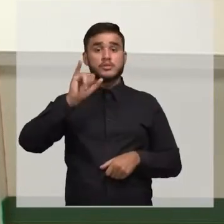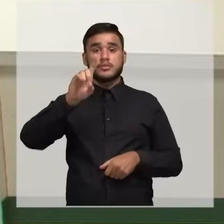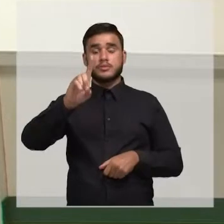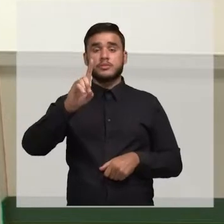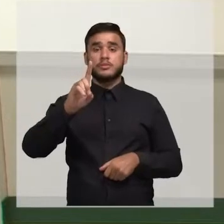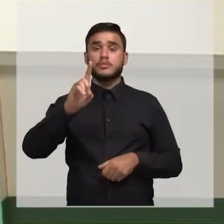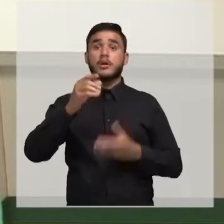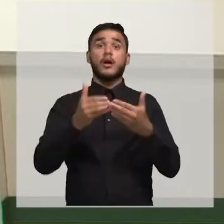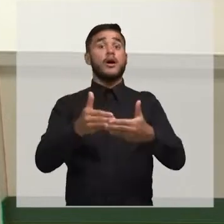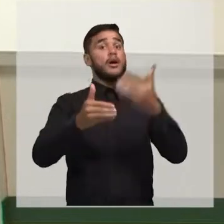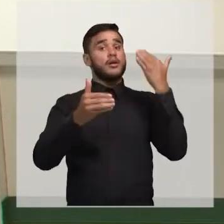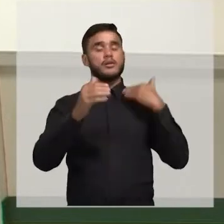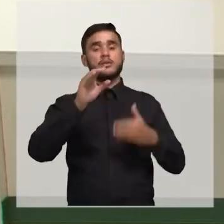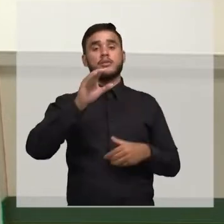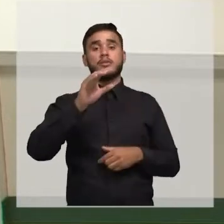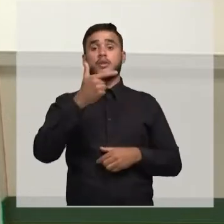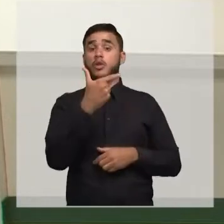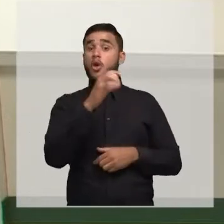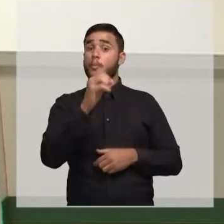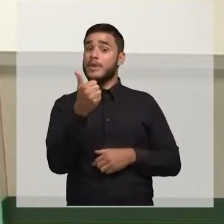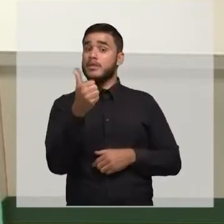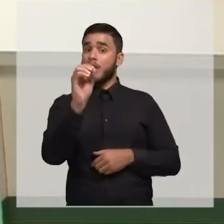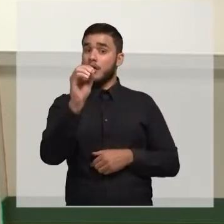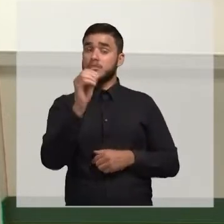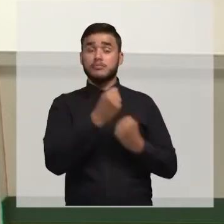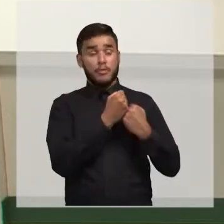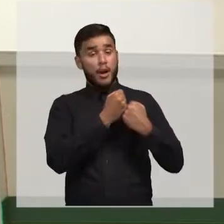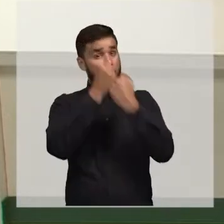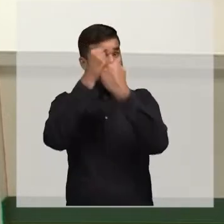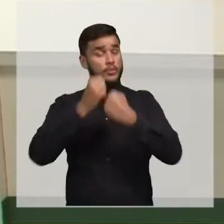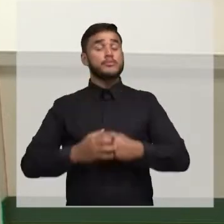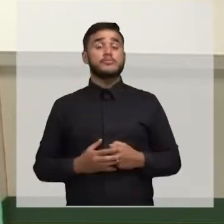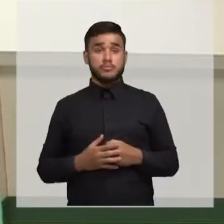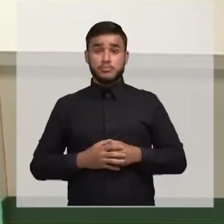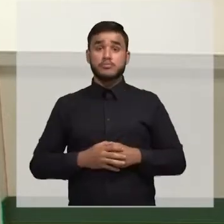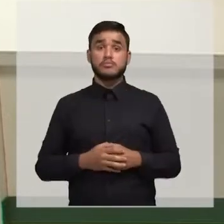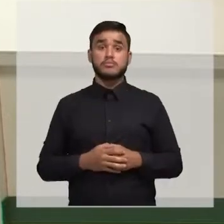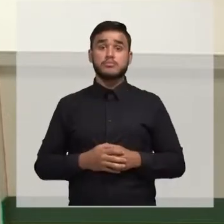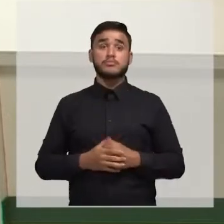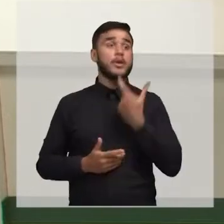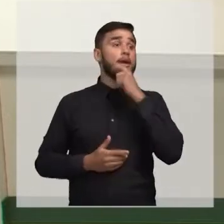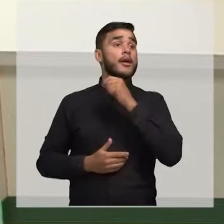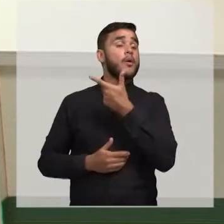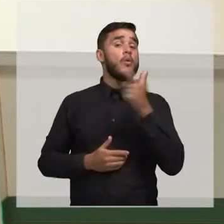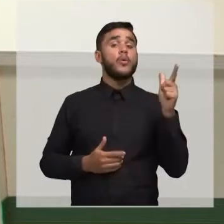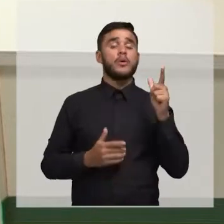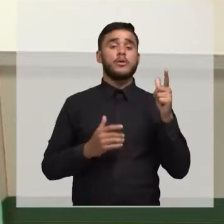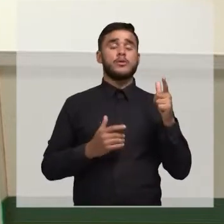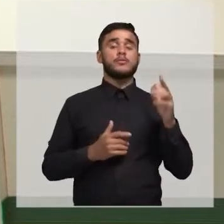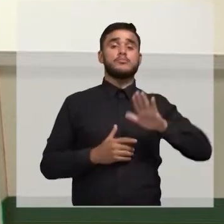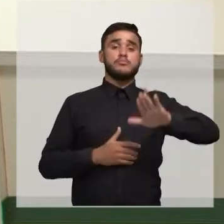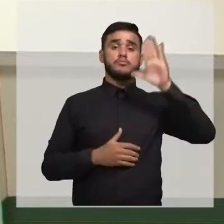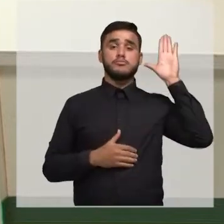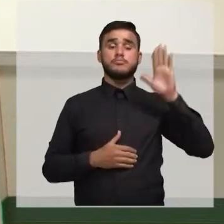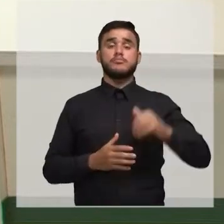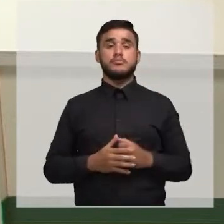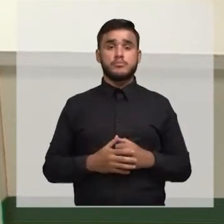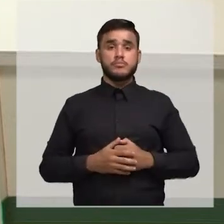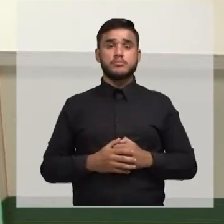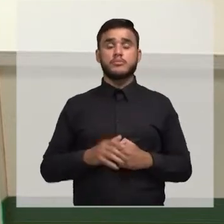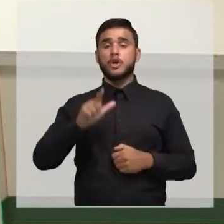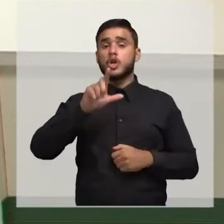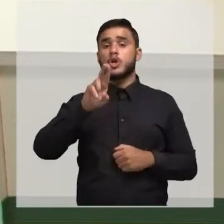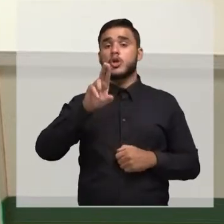dúvida. 2010. Então, quem é que estava fora? Em 2010? Só o Lúcio